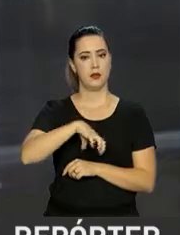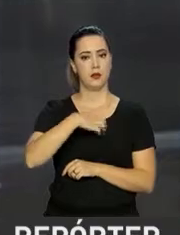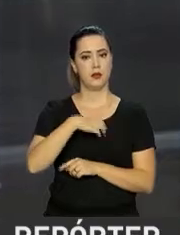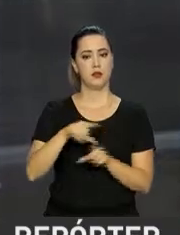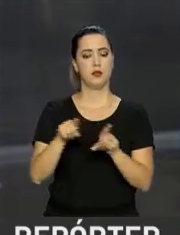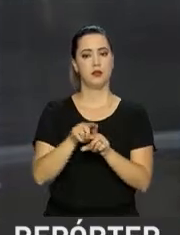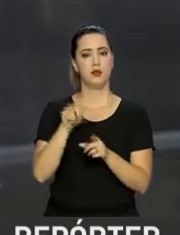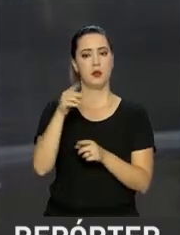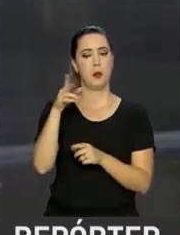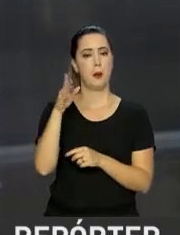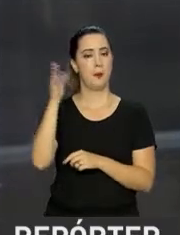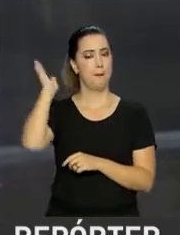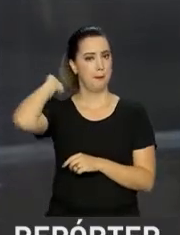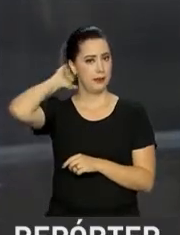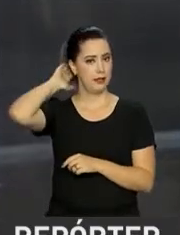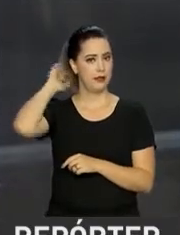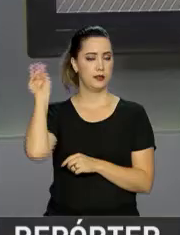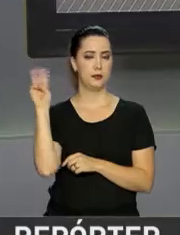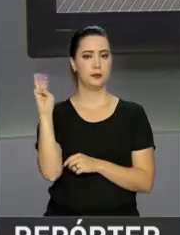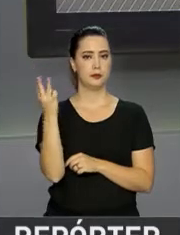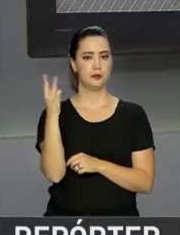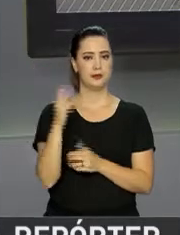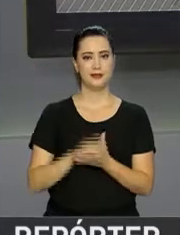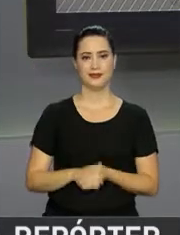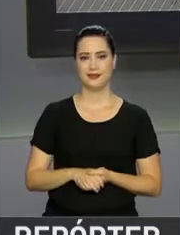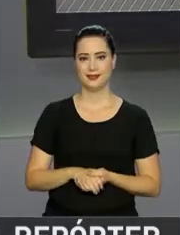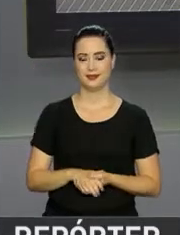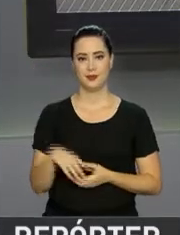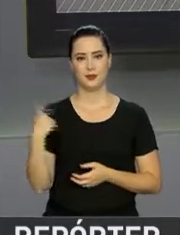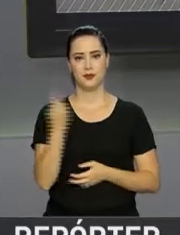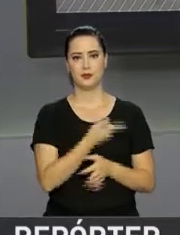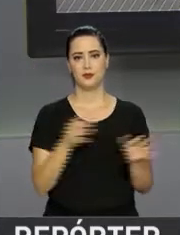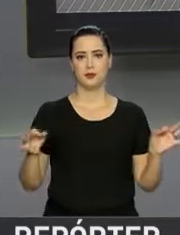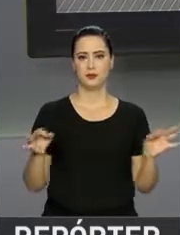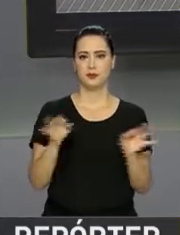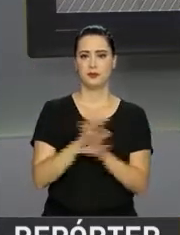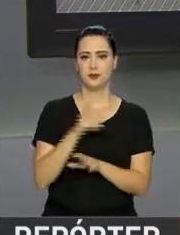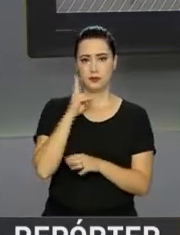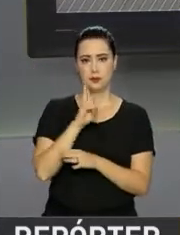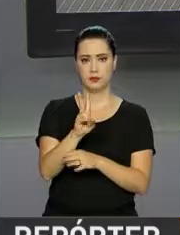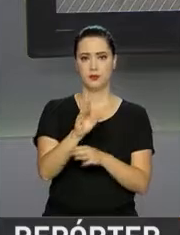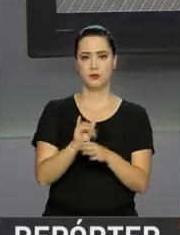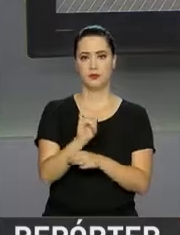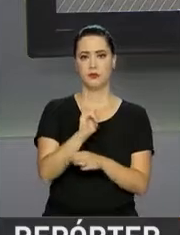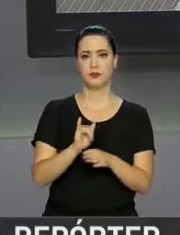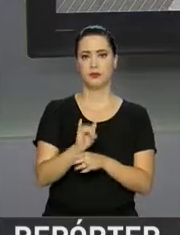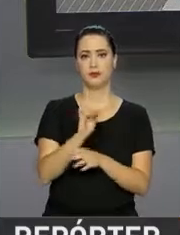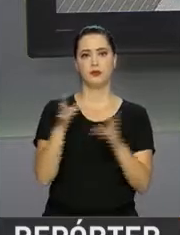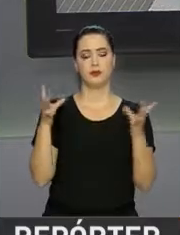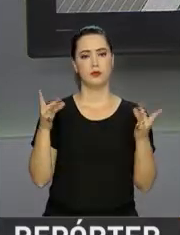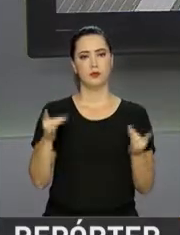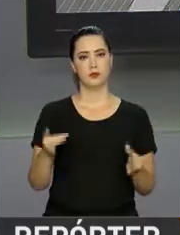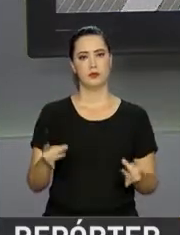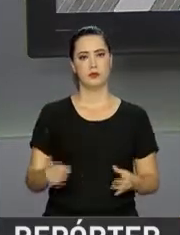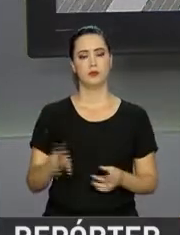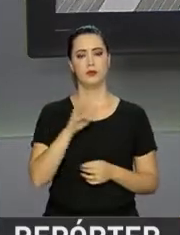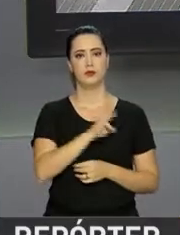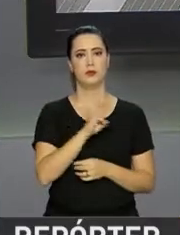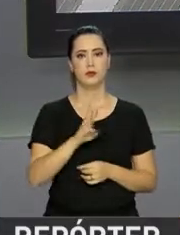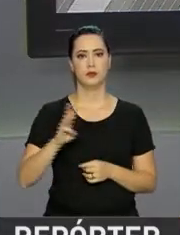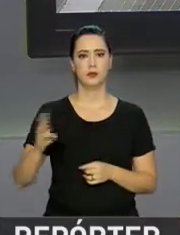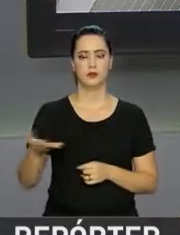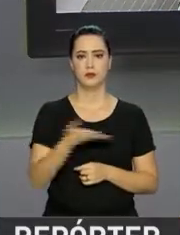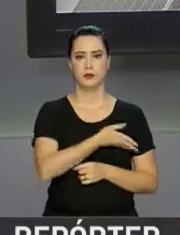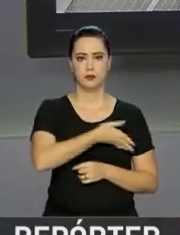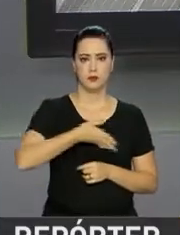pará e maranhão nós ficamos por aqui você pode rever as reportagens no youtube e toda a nossa programação